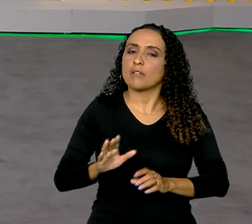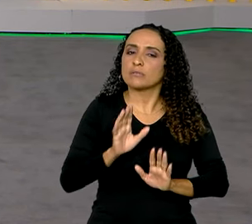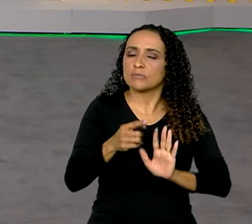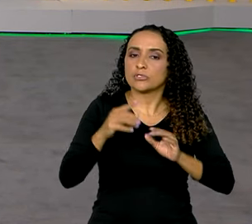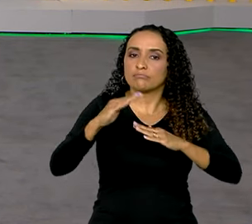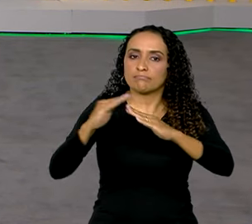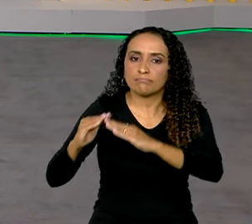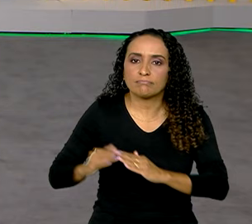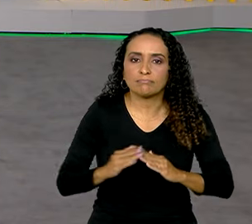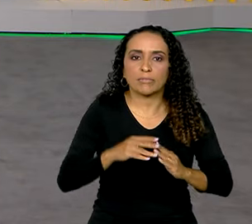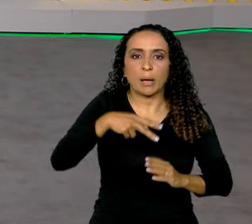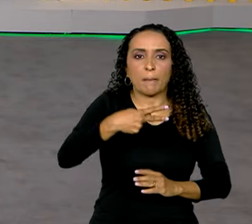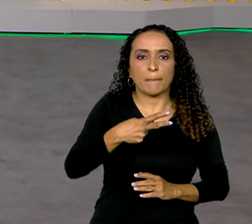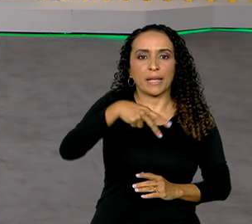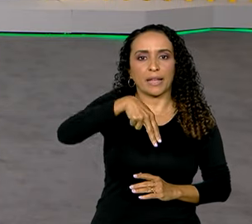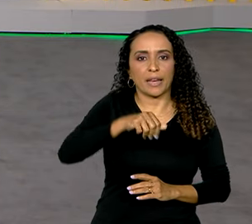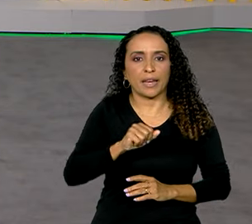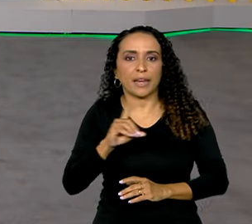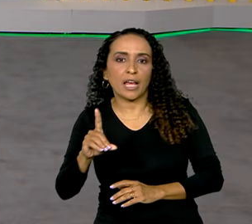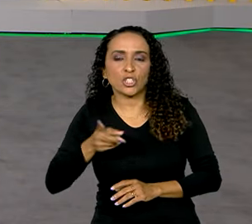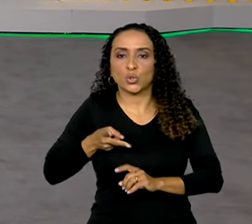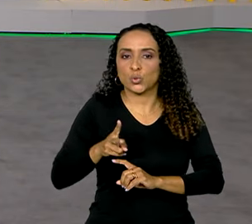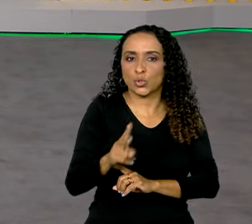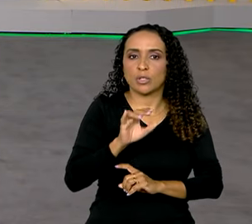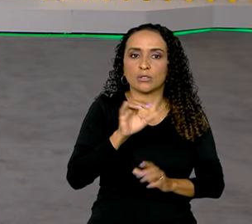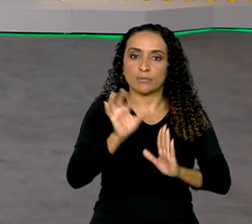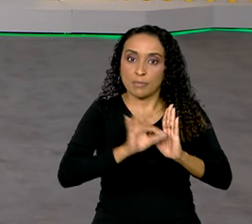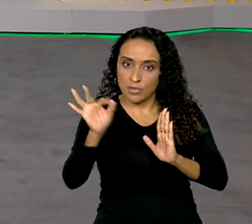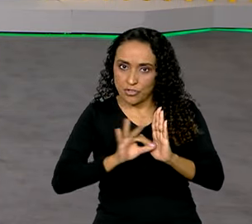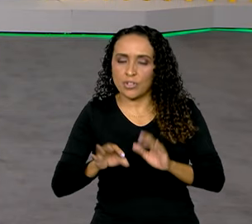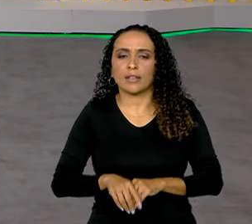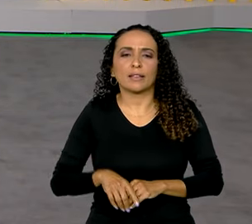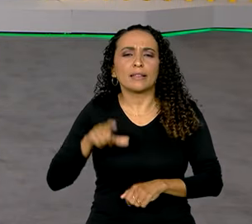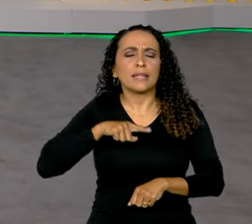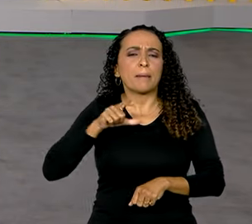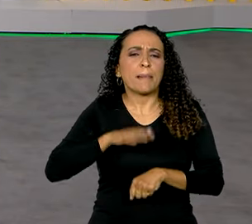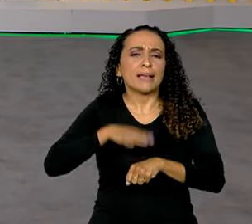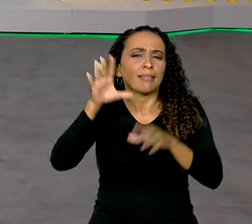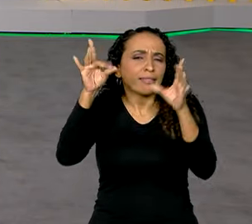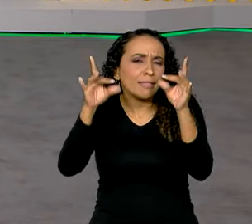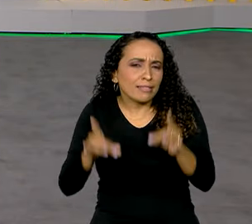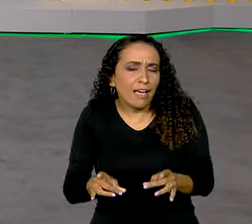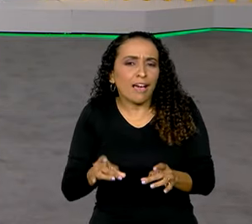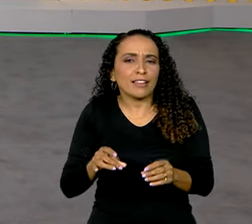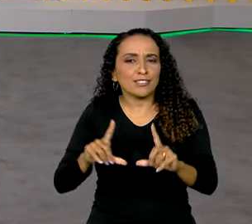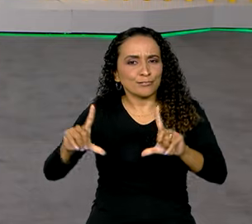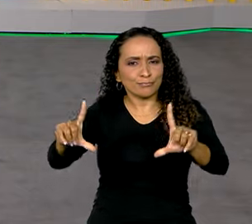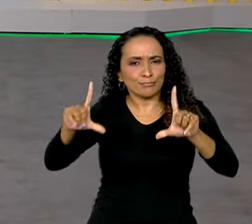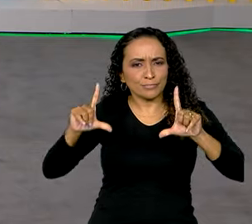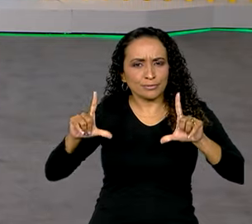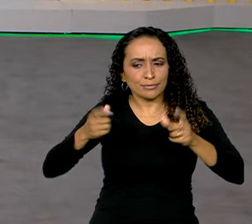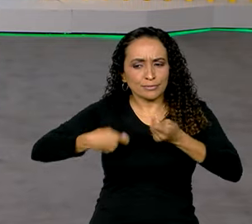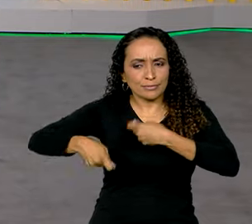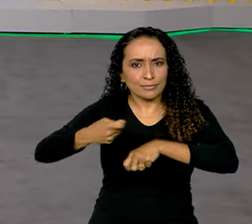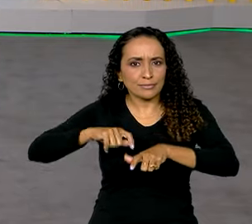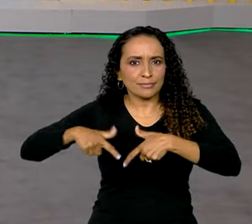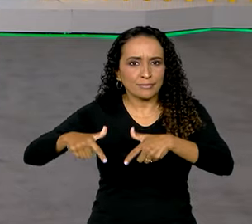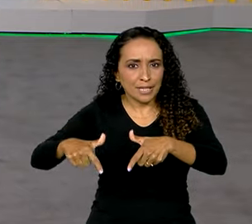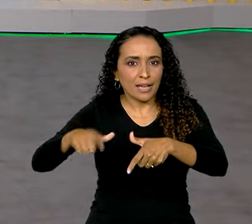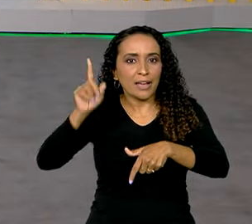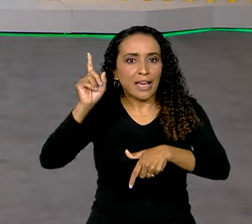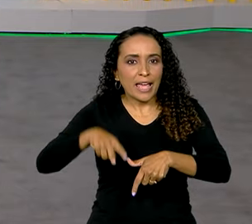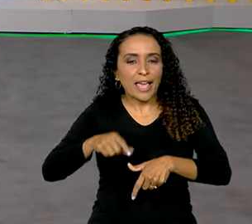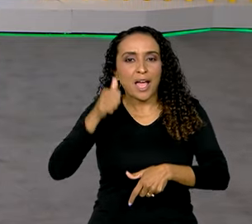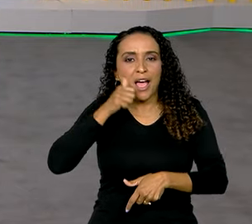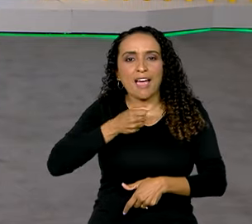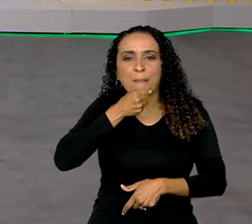Amostra de Domicílios à PNAD Contínua do IBGE. E quem tem mais detalhes dessa fotografia do mercado de trabalho é